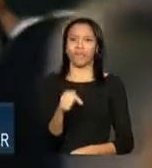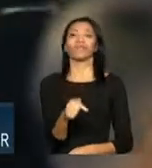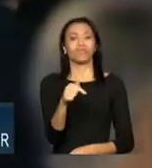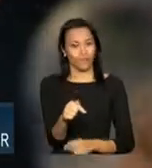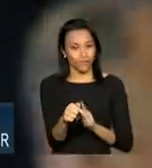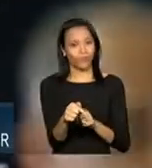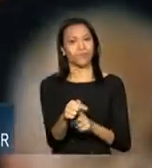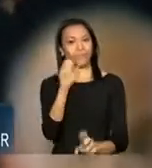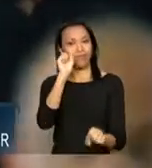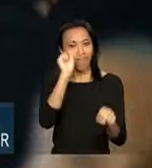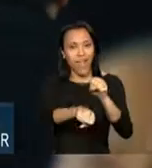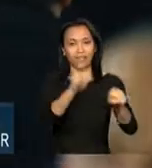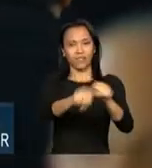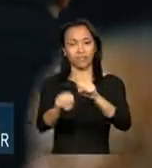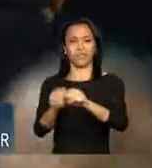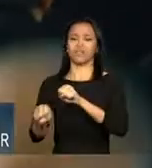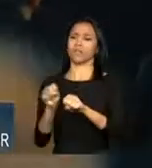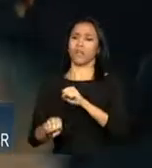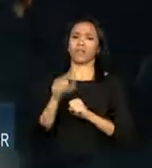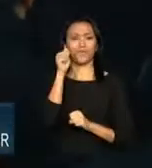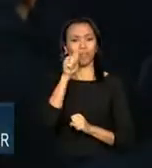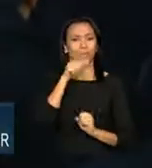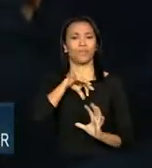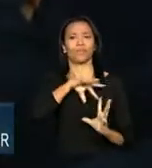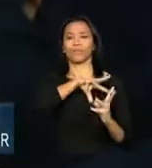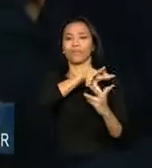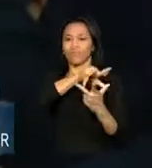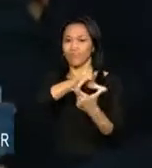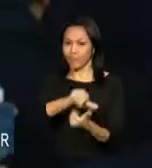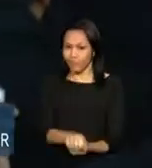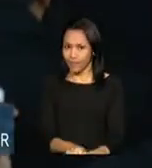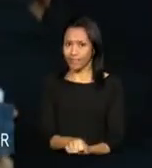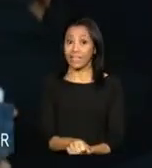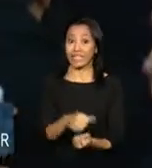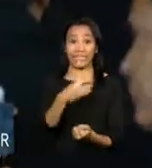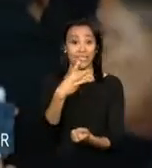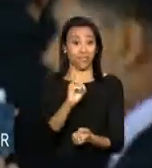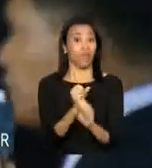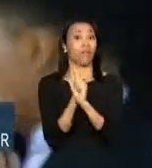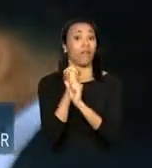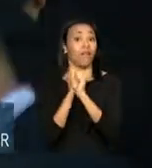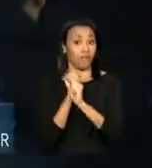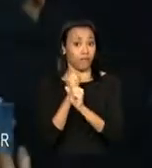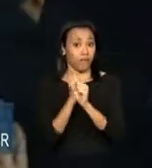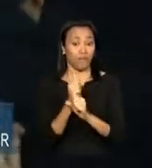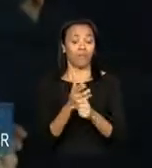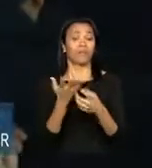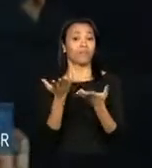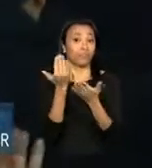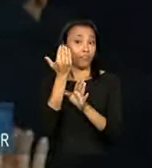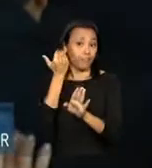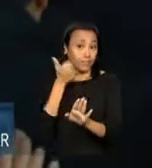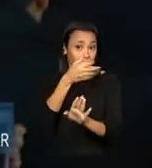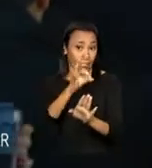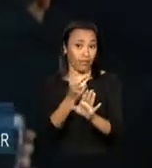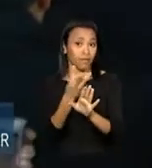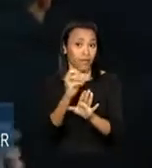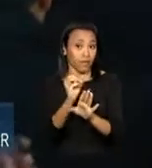em assassinatos de mulheres no mundo. Nas últimas 3 décadas foram, segundo o